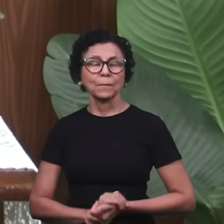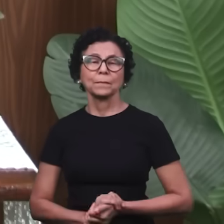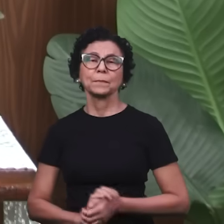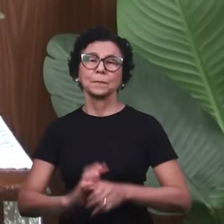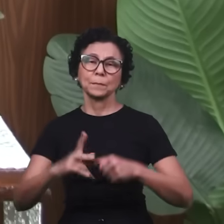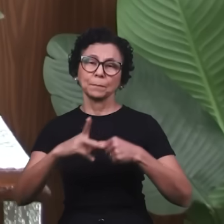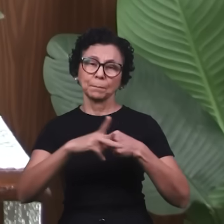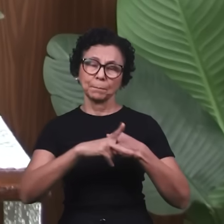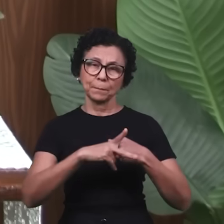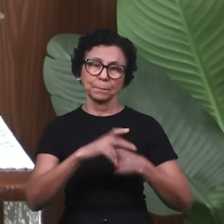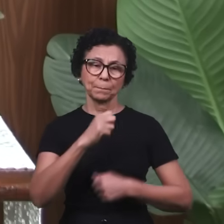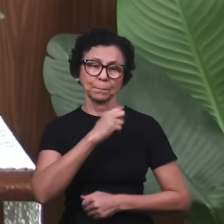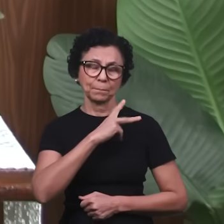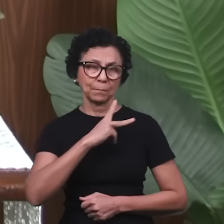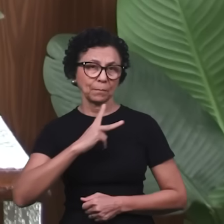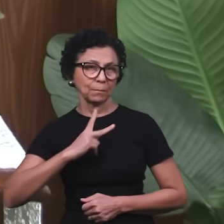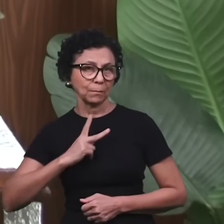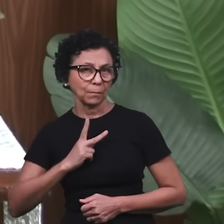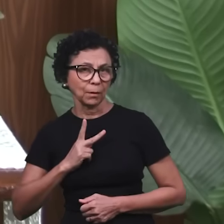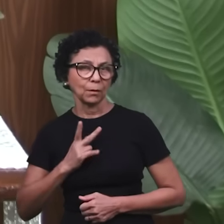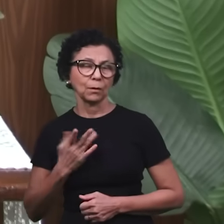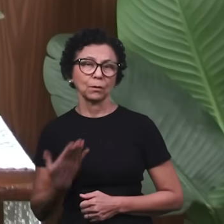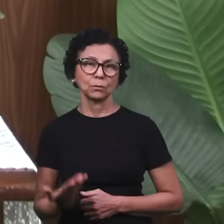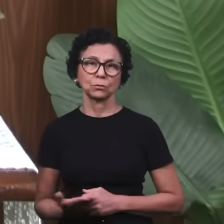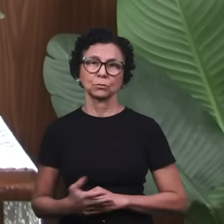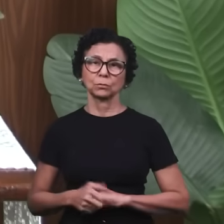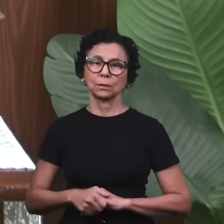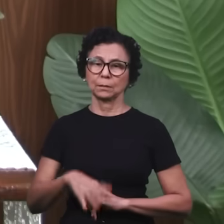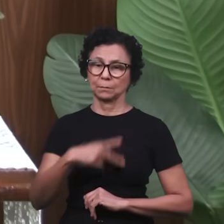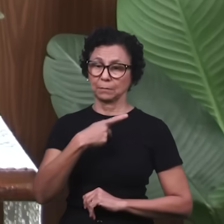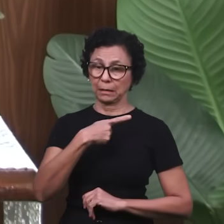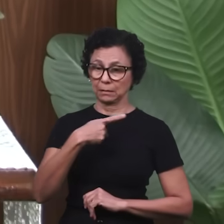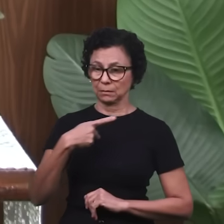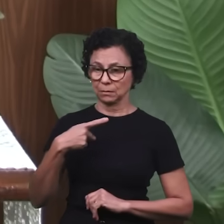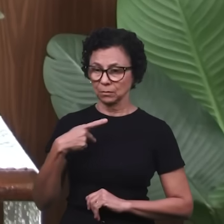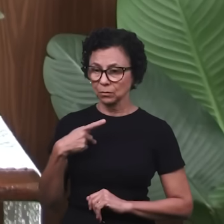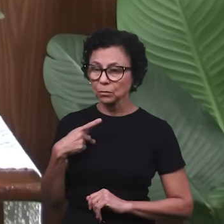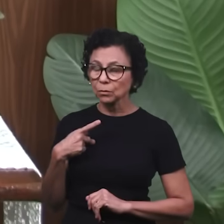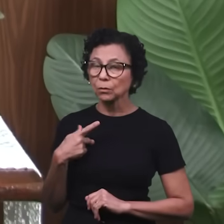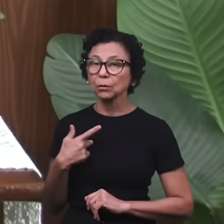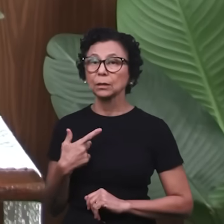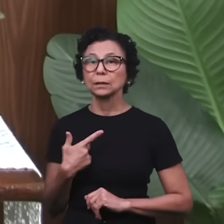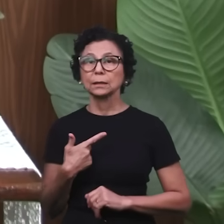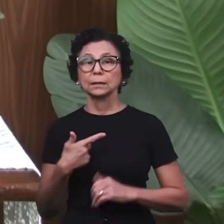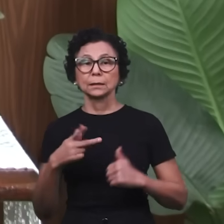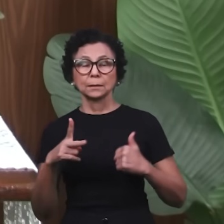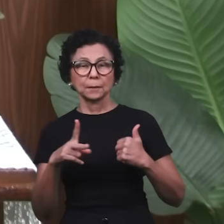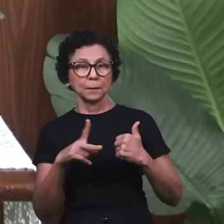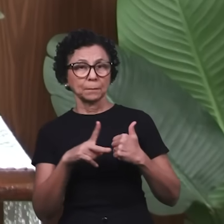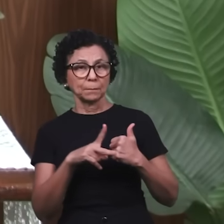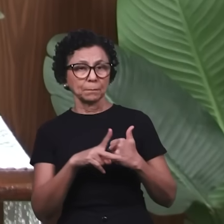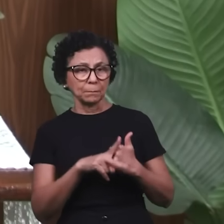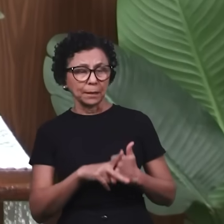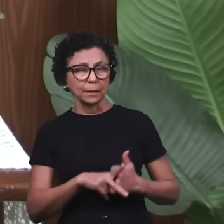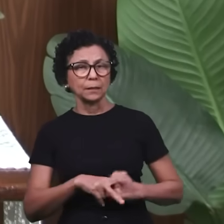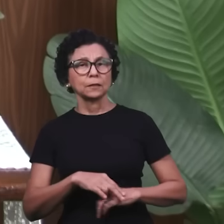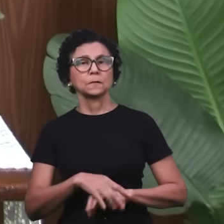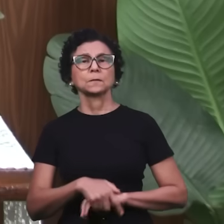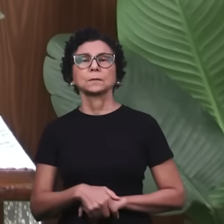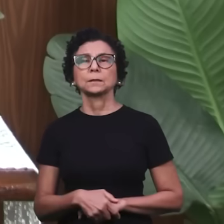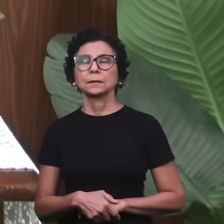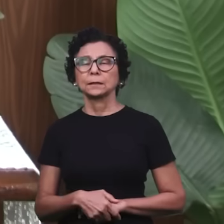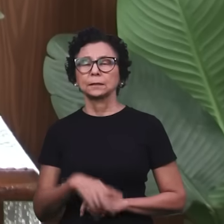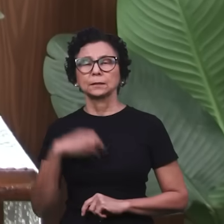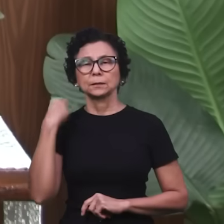o apóstolo, que era o ministério, que era aquele que tinha participado da bênção do Pentecostes.